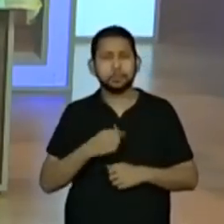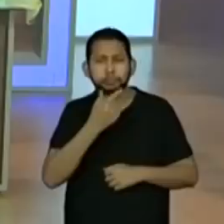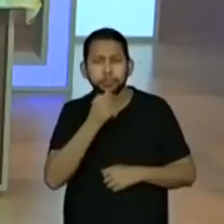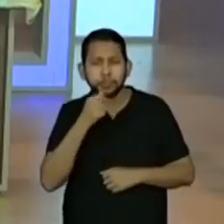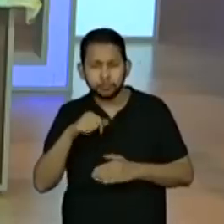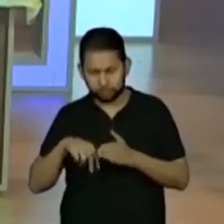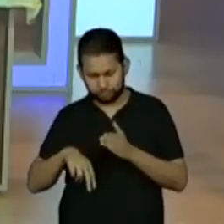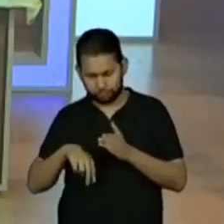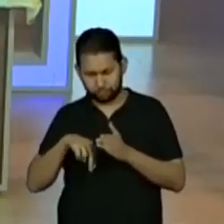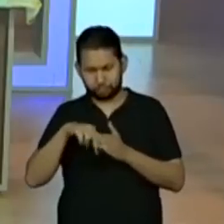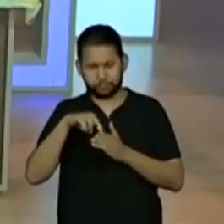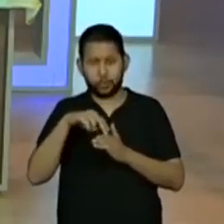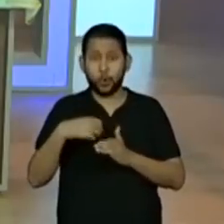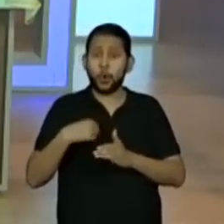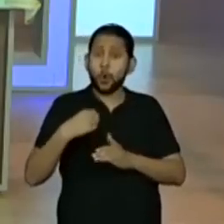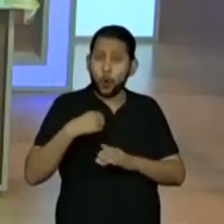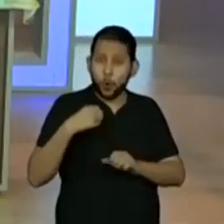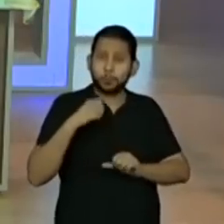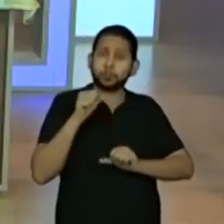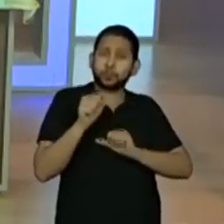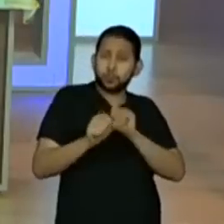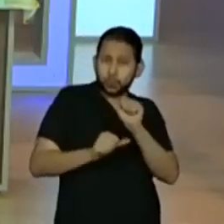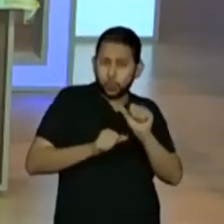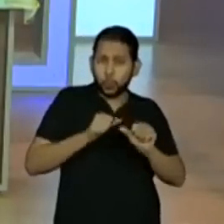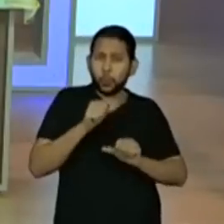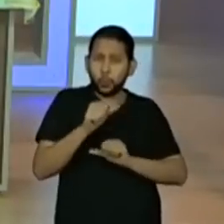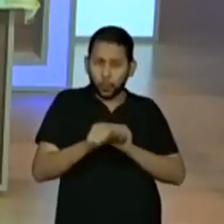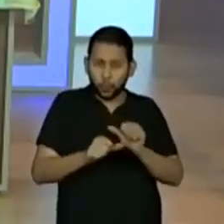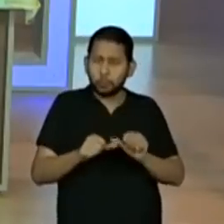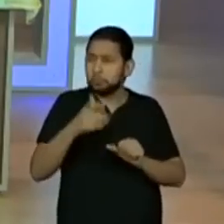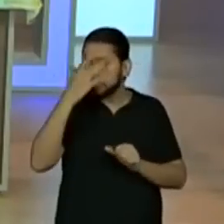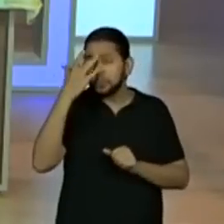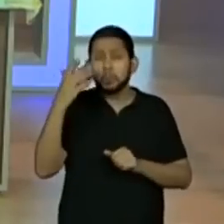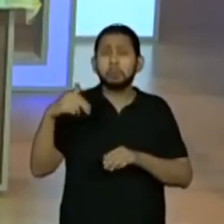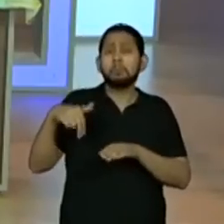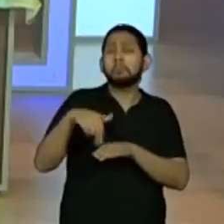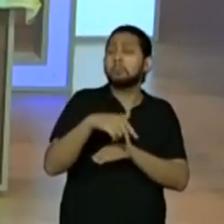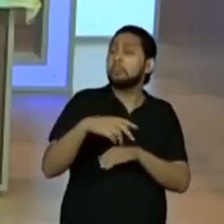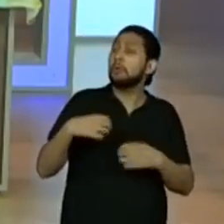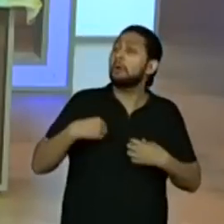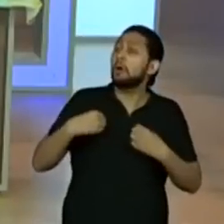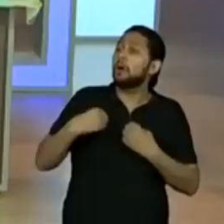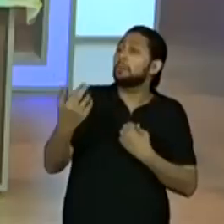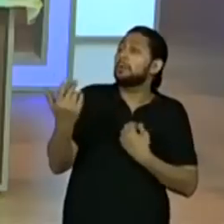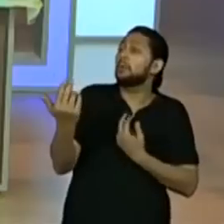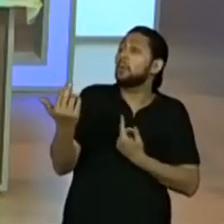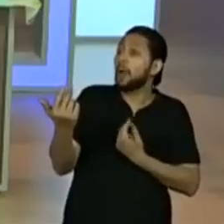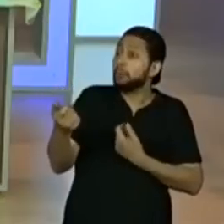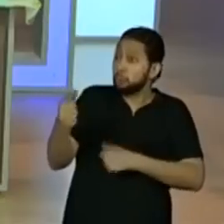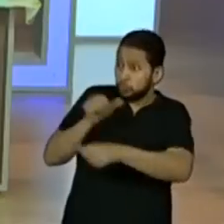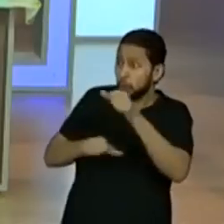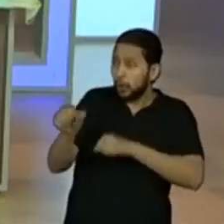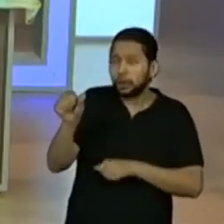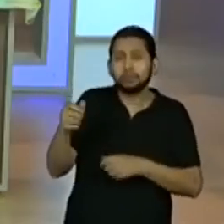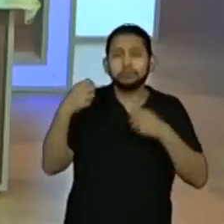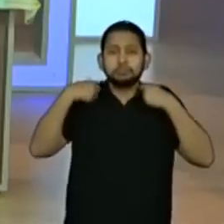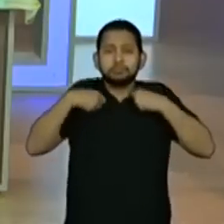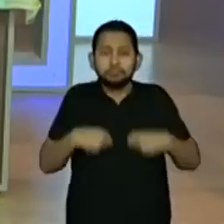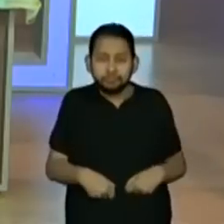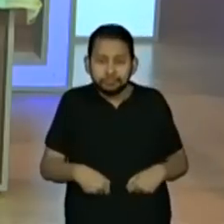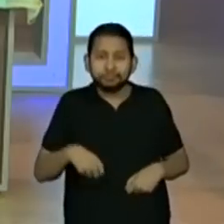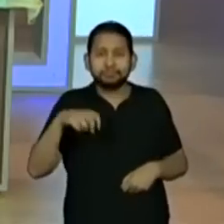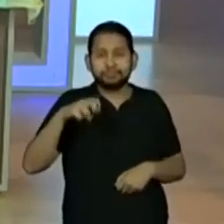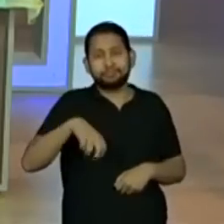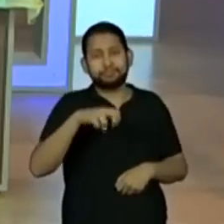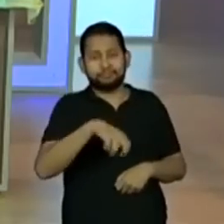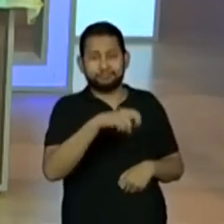fez? Ele trocou de roupa com um camponês que passava pela estrada e chegou no castelo. Aí